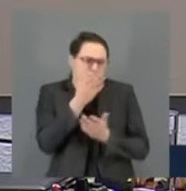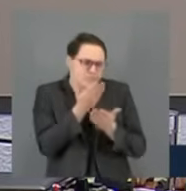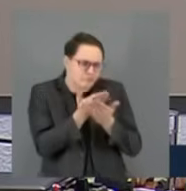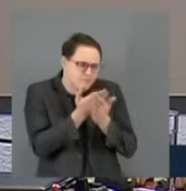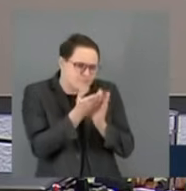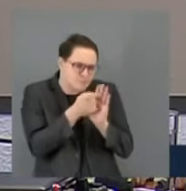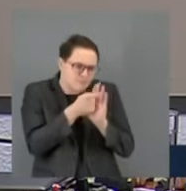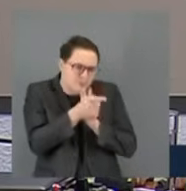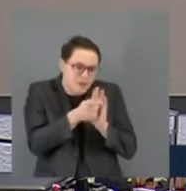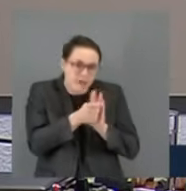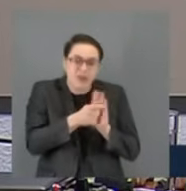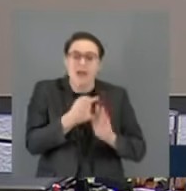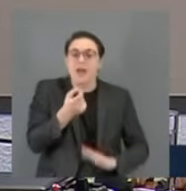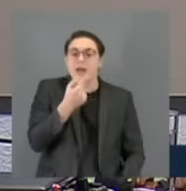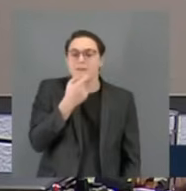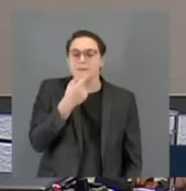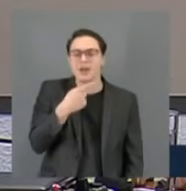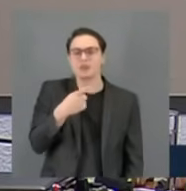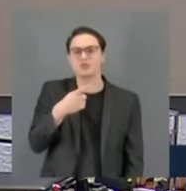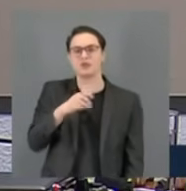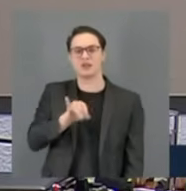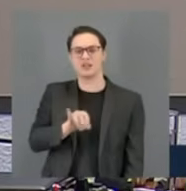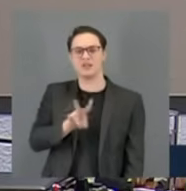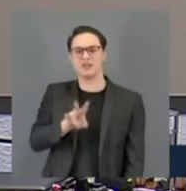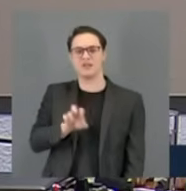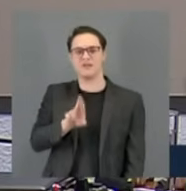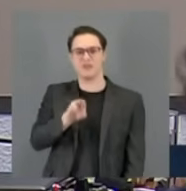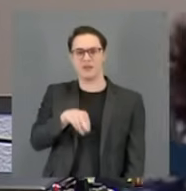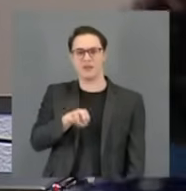estudando a ivermectina para o tratamento da Covid-19.